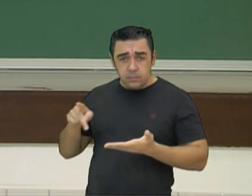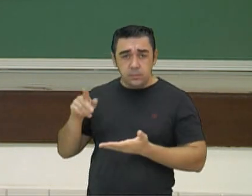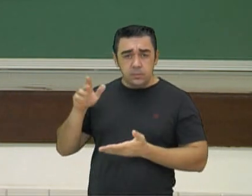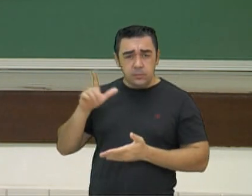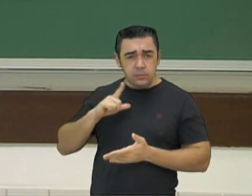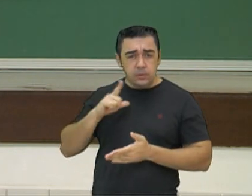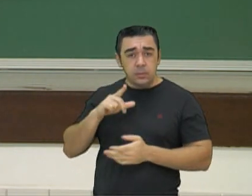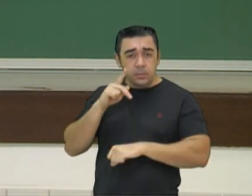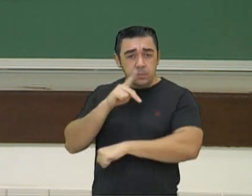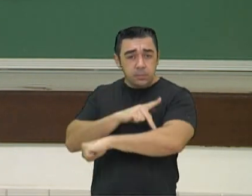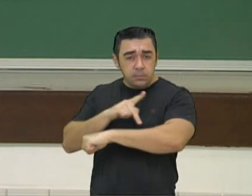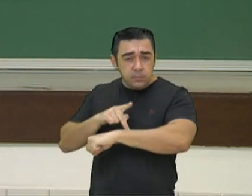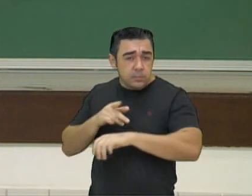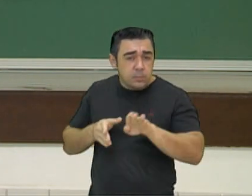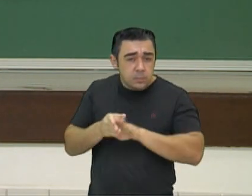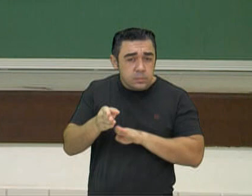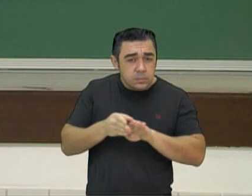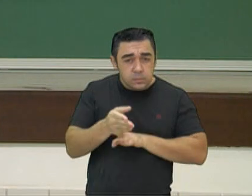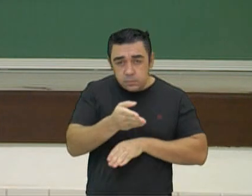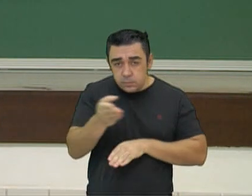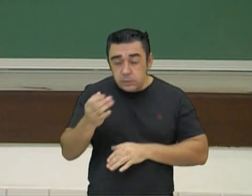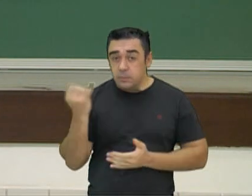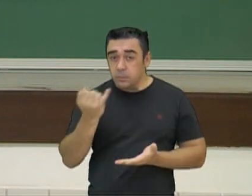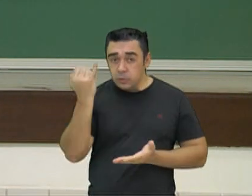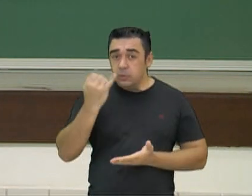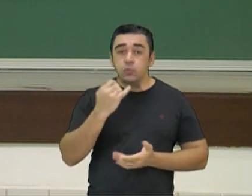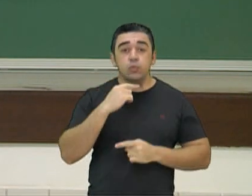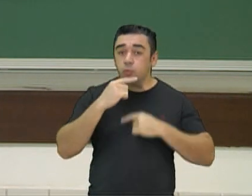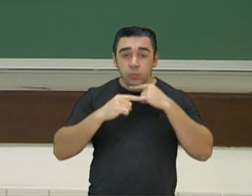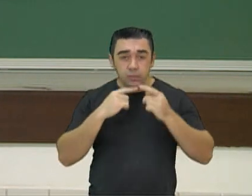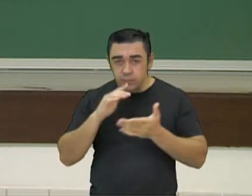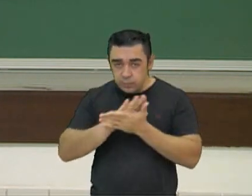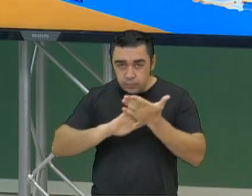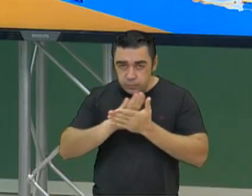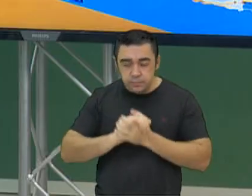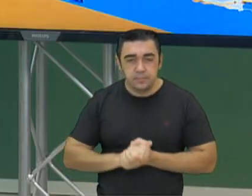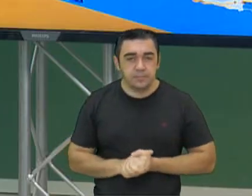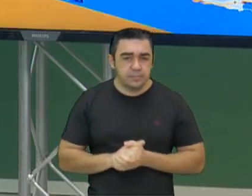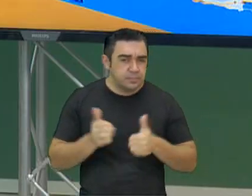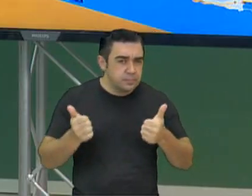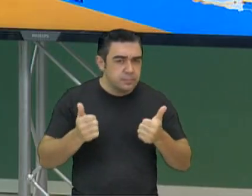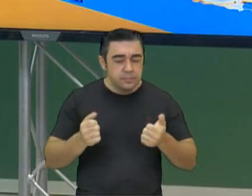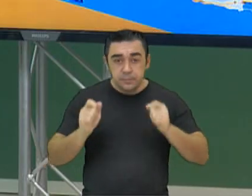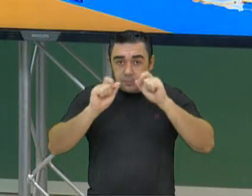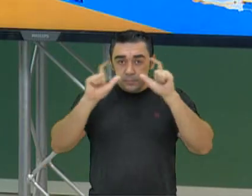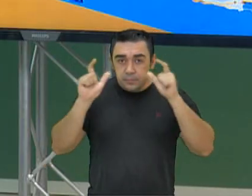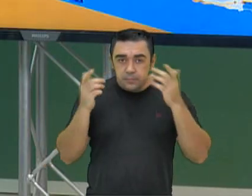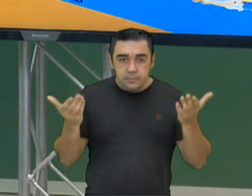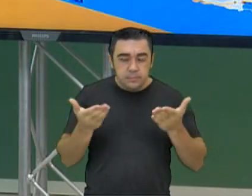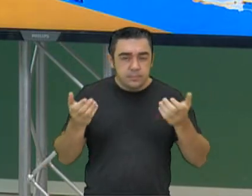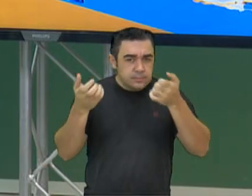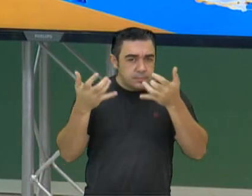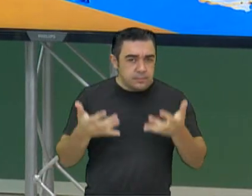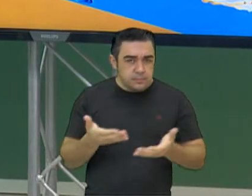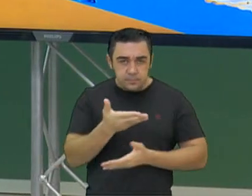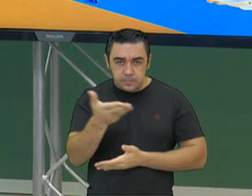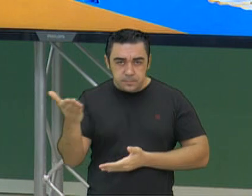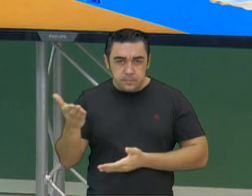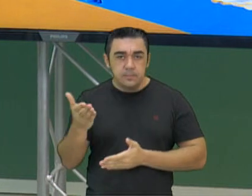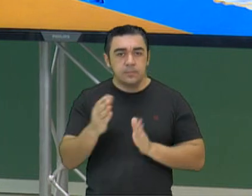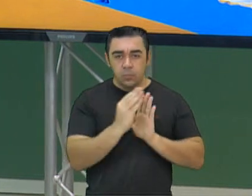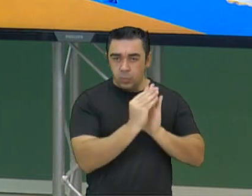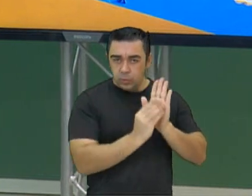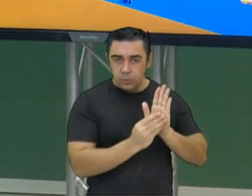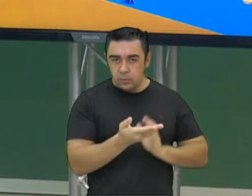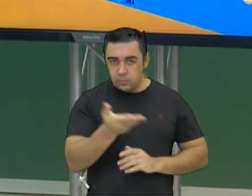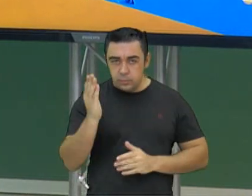pedagoga da escola, certo? O importante é não ficar com dúvida aí, beleza? Então, vamos prestar atenção aqui e agora vão aqui lascar